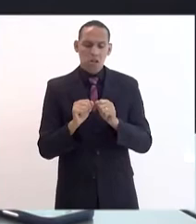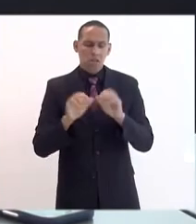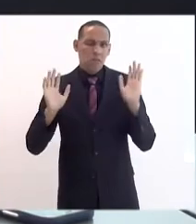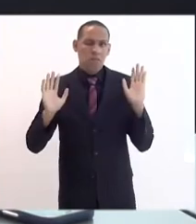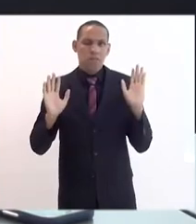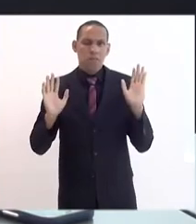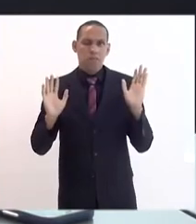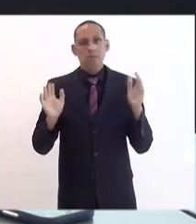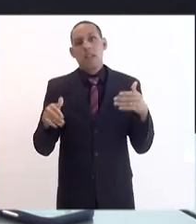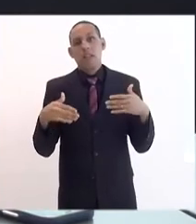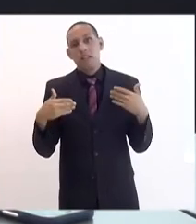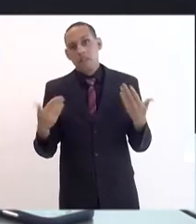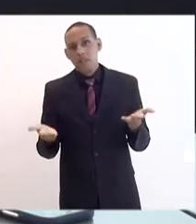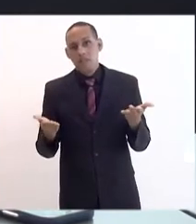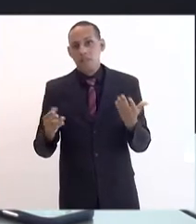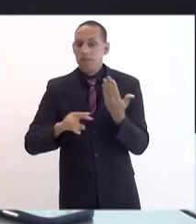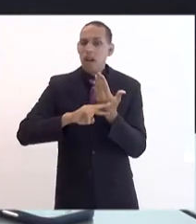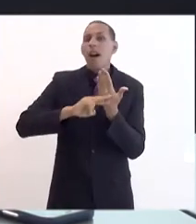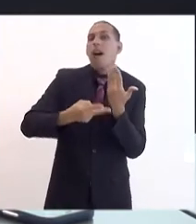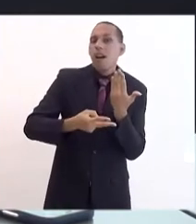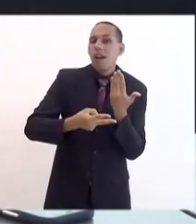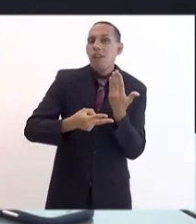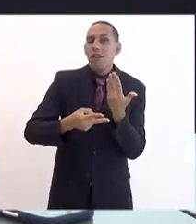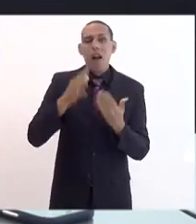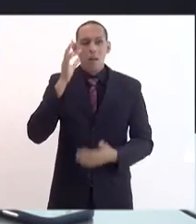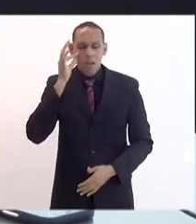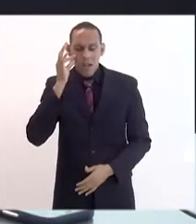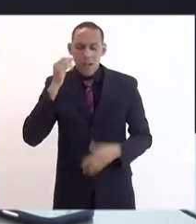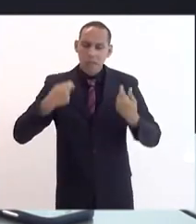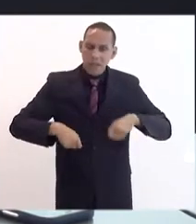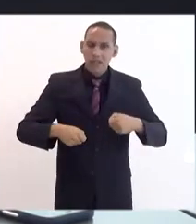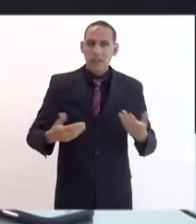Então, por via de consequência, tem que ser presencial mesmo.